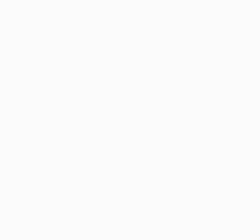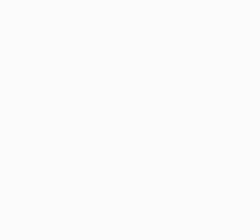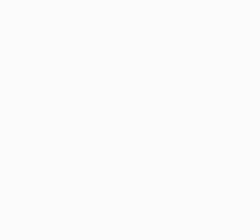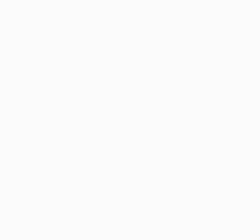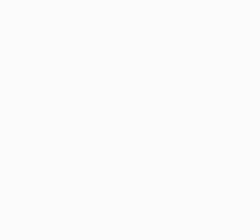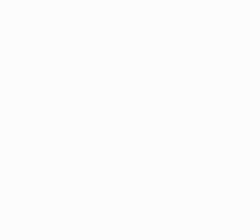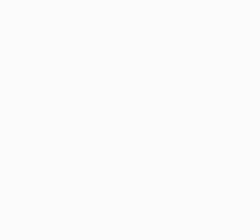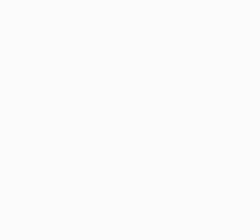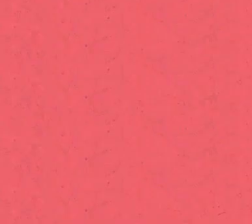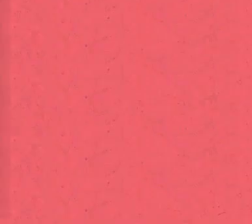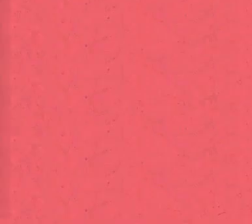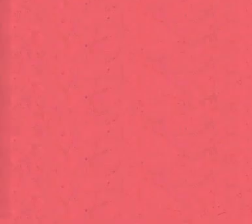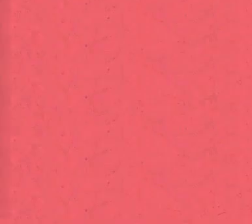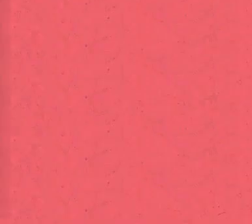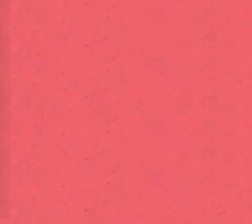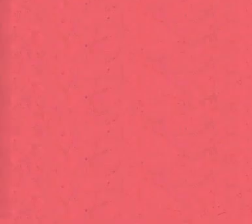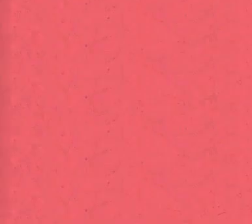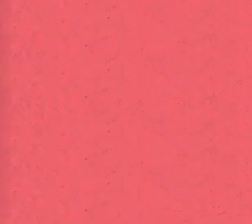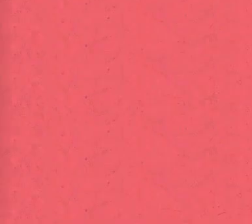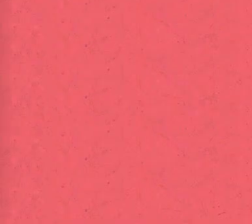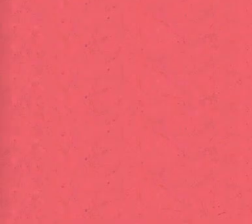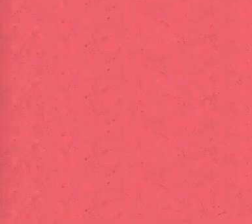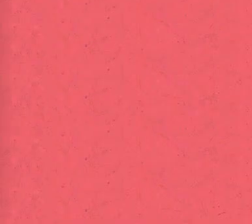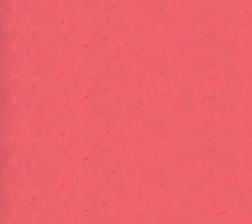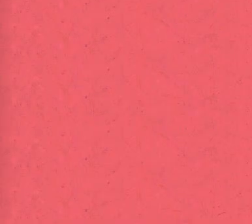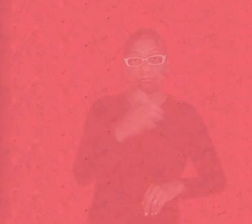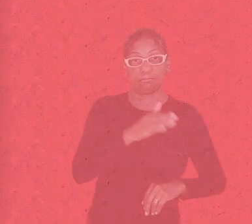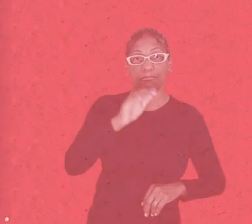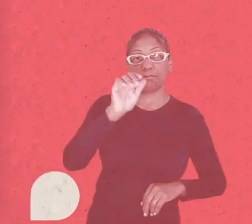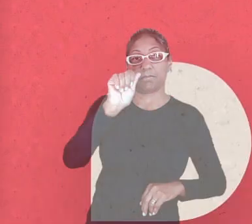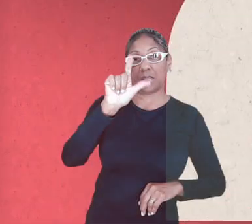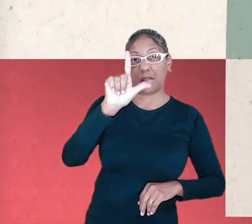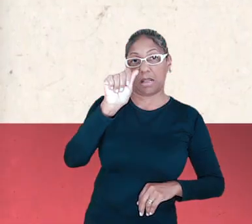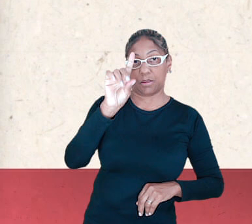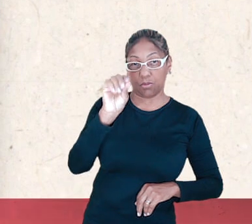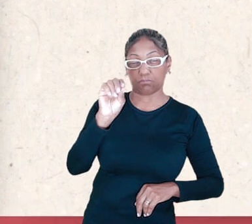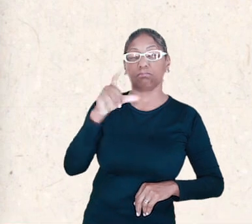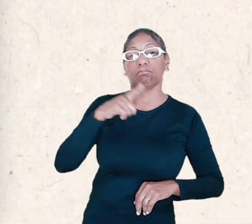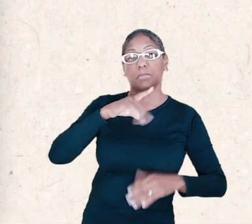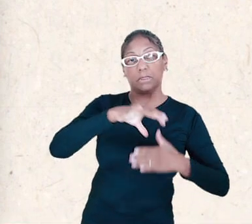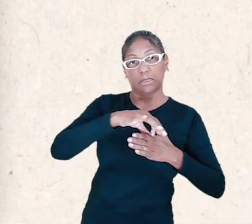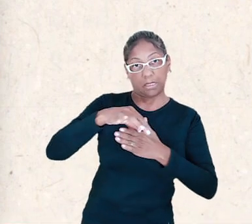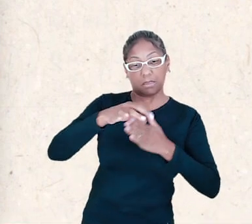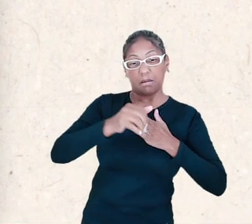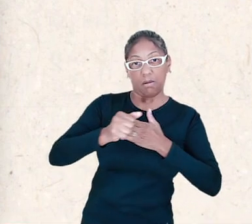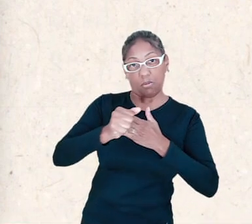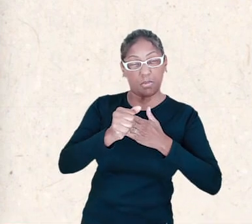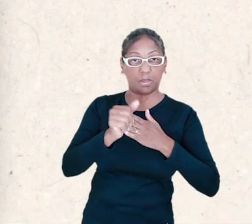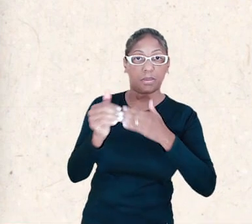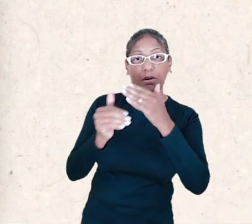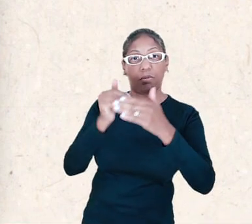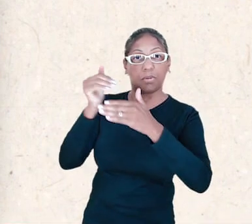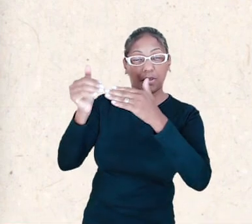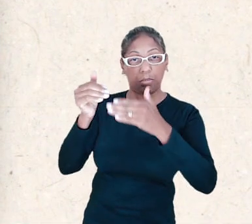Cultura, Ministério do Turismo, Governo Federal. O Lado a Lado é um programa que mapeia iniciativas